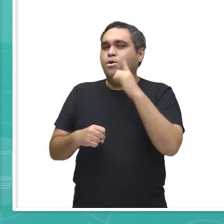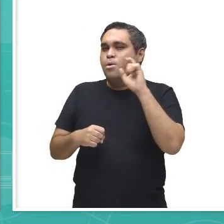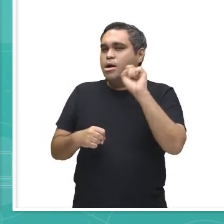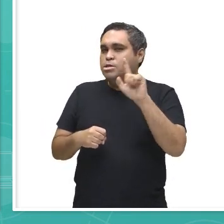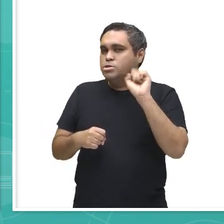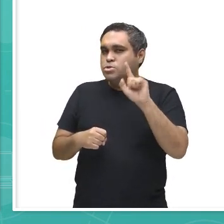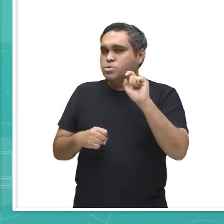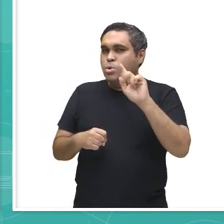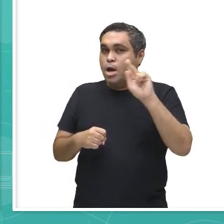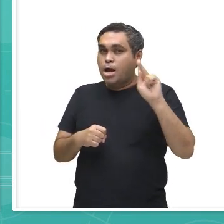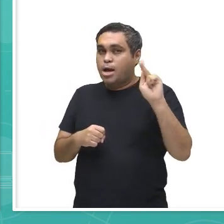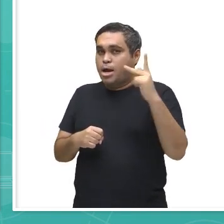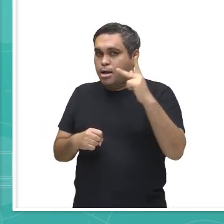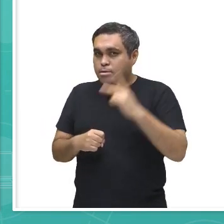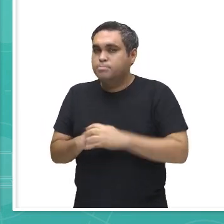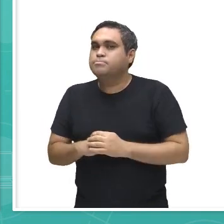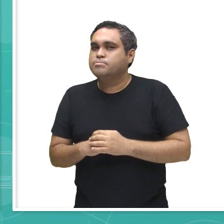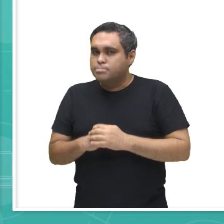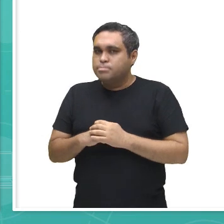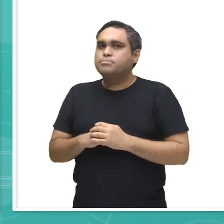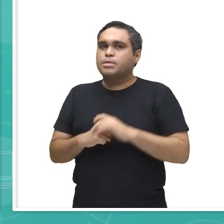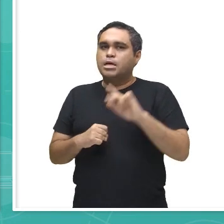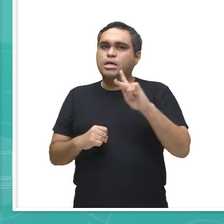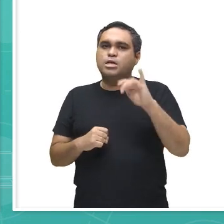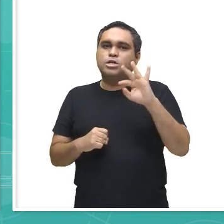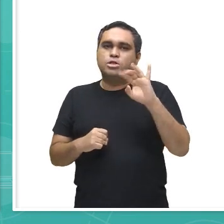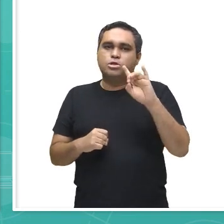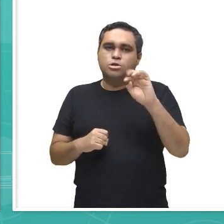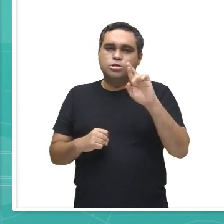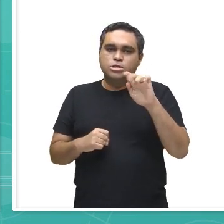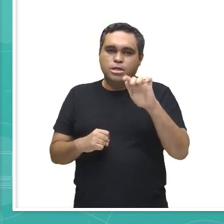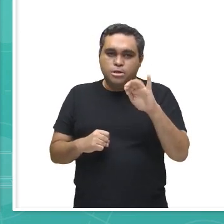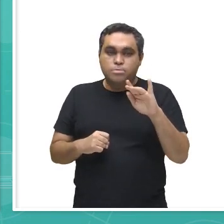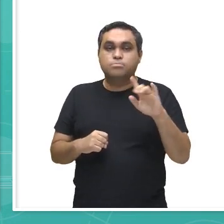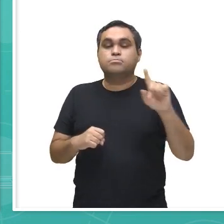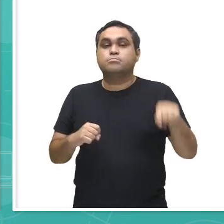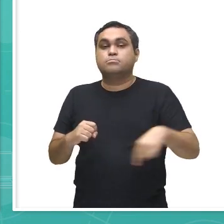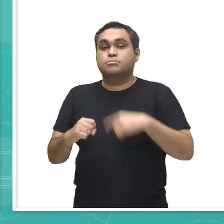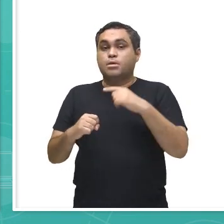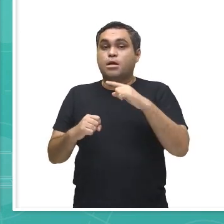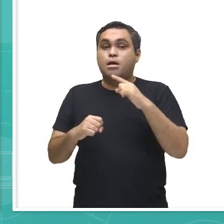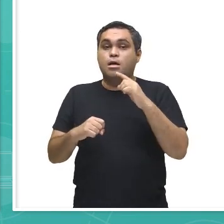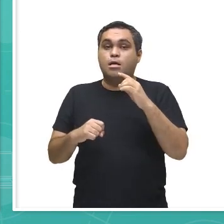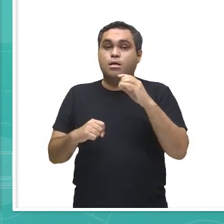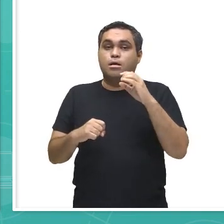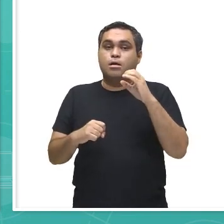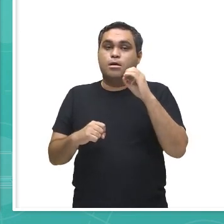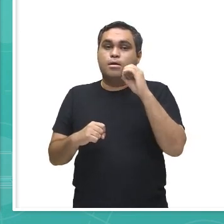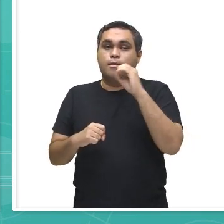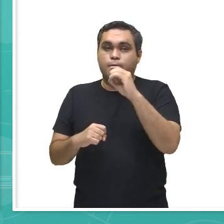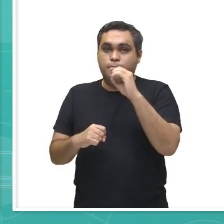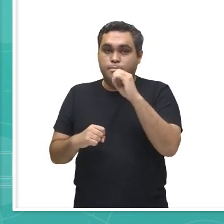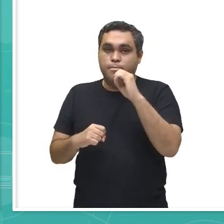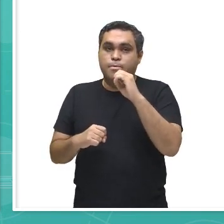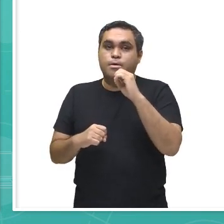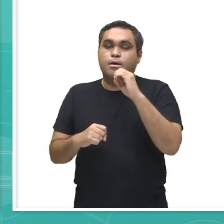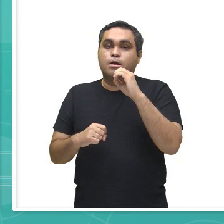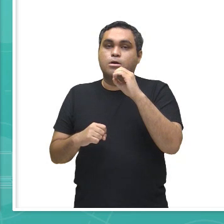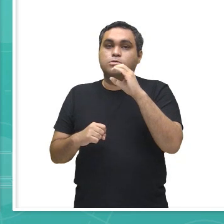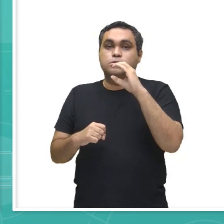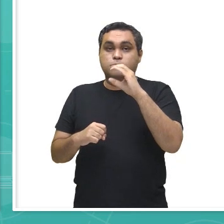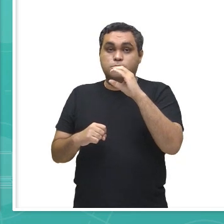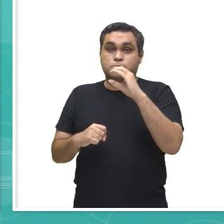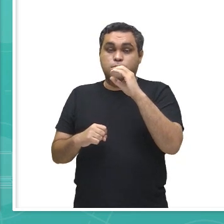é o símbolo do hidrogênio, por carbono, essas bolinhas em vermelho com C, e o